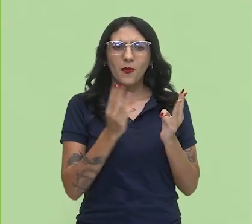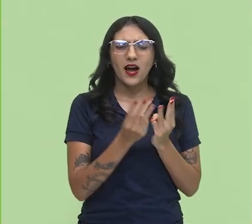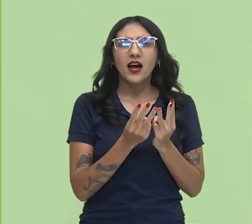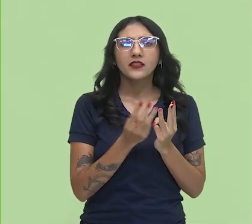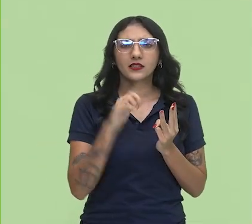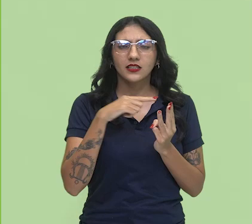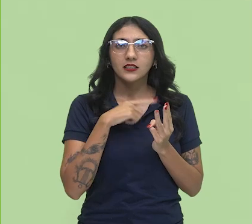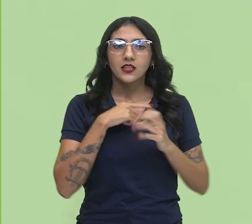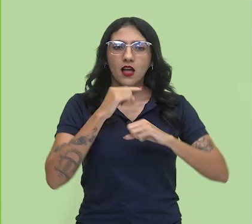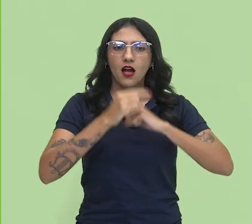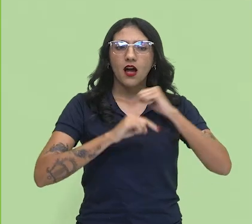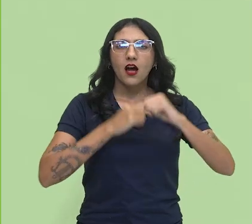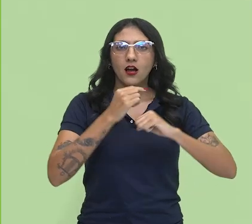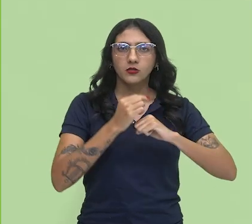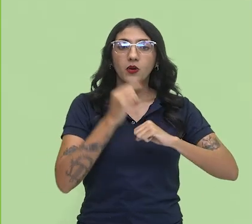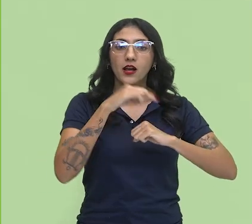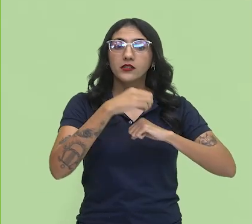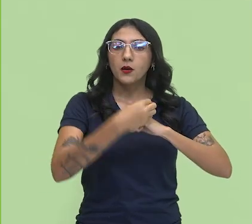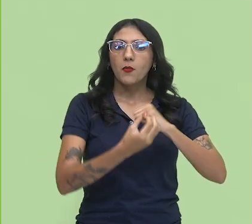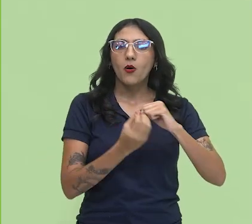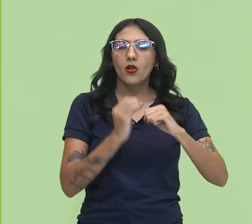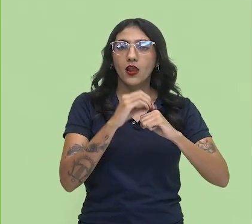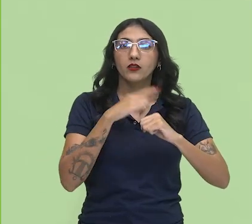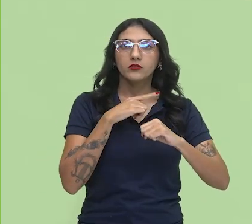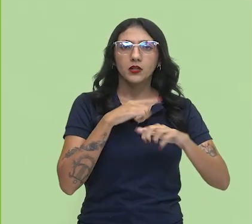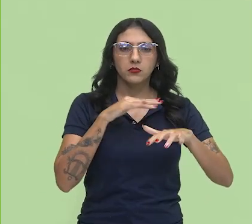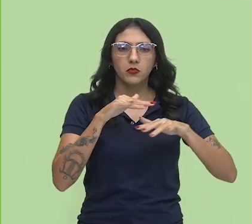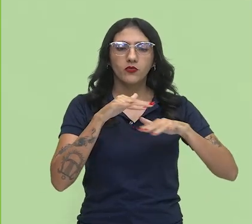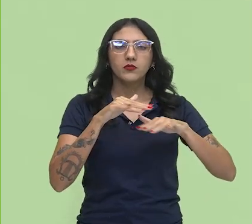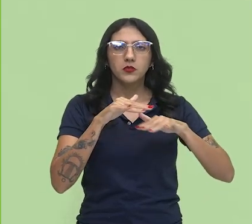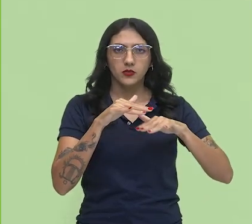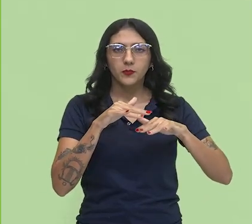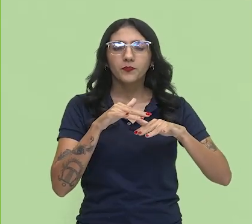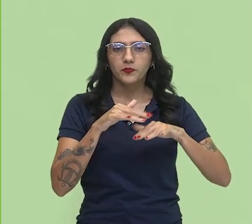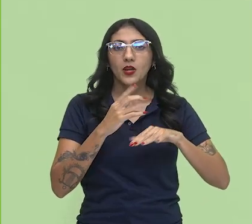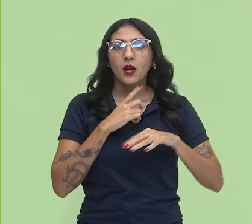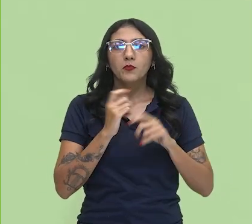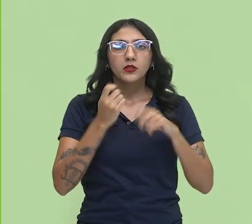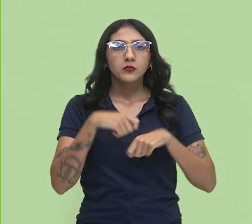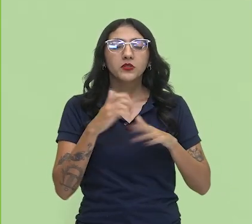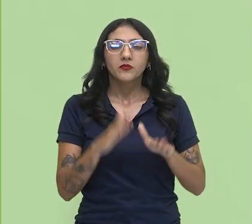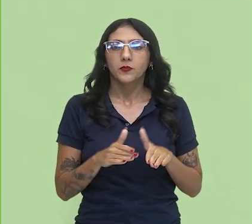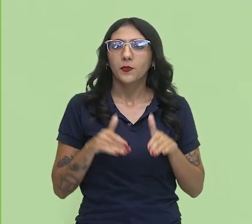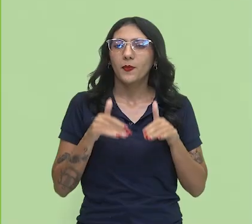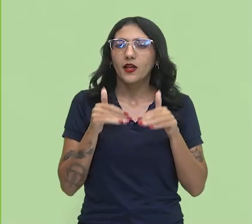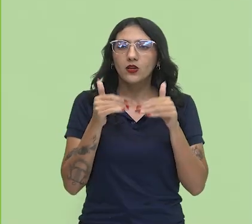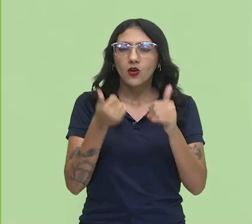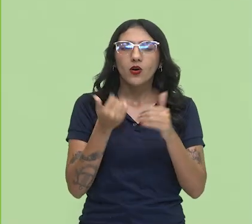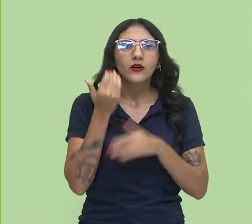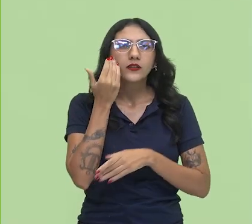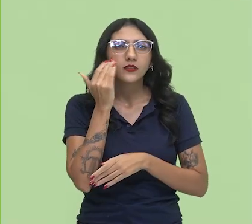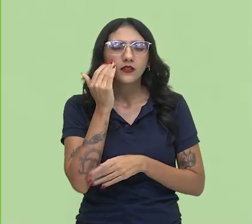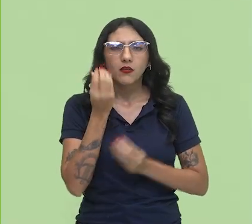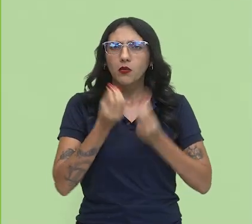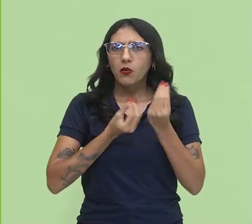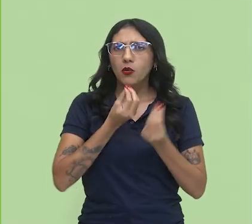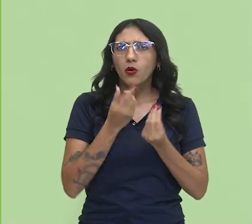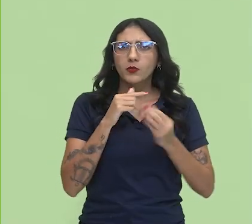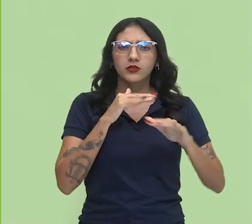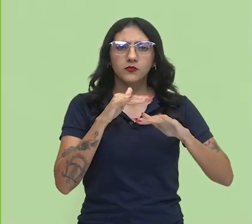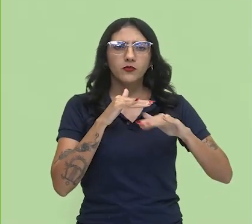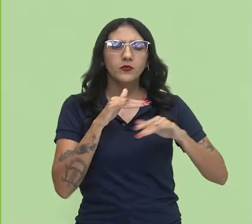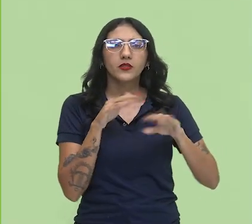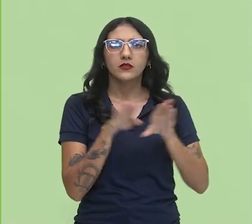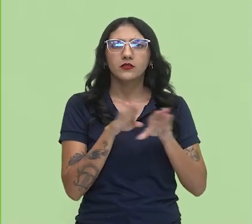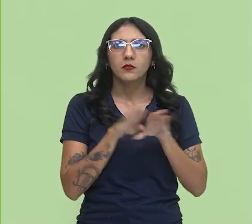moléculas, por átomos, e essas moléculas estão vibrando. Para a gente poder visualizar esse nível de vibração e entender